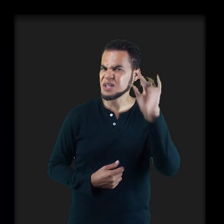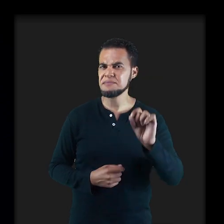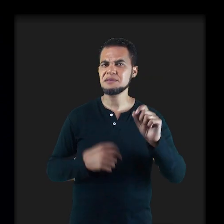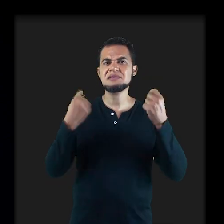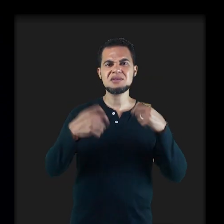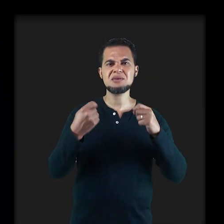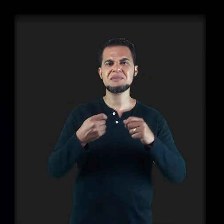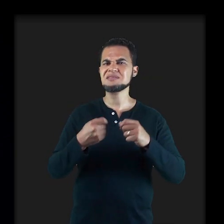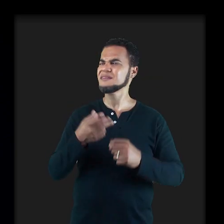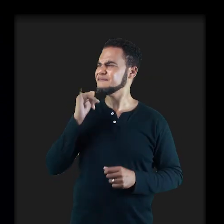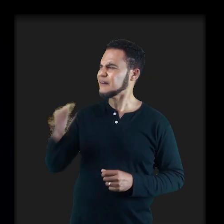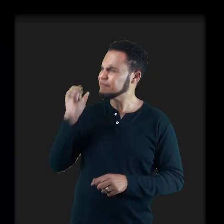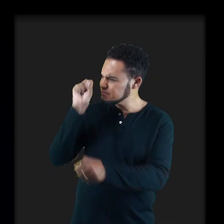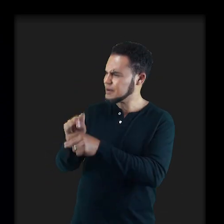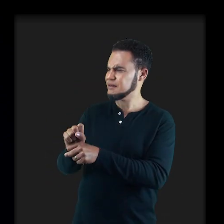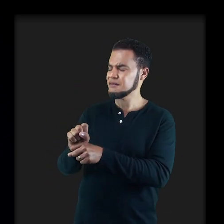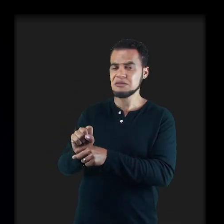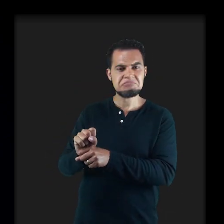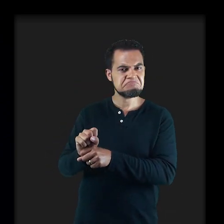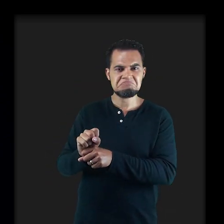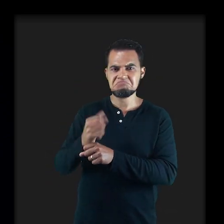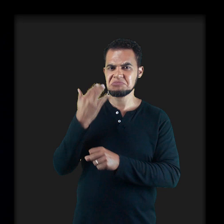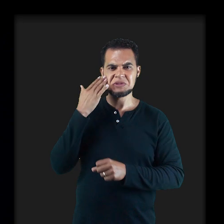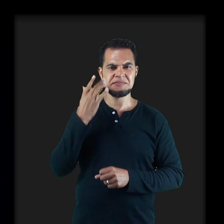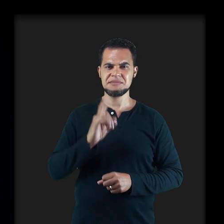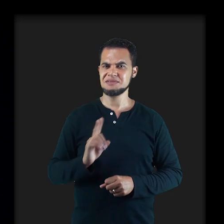Não sabia que eu tinha que falar que era pra parar.